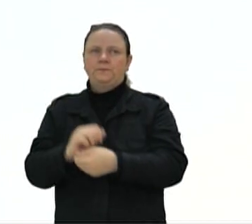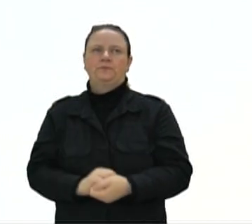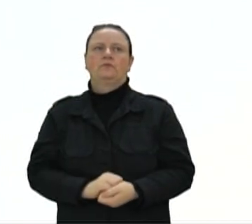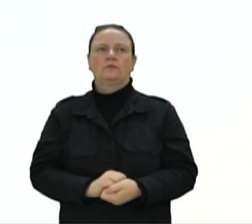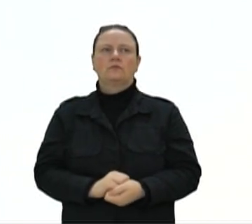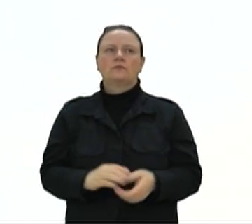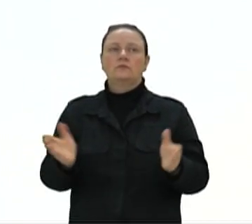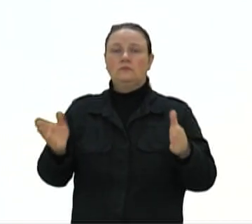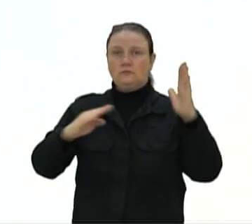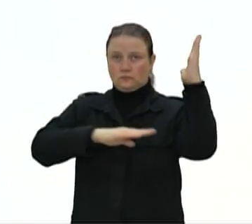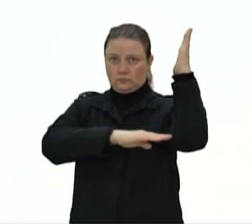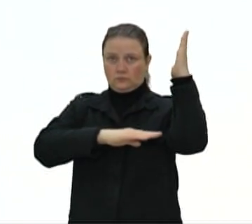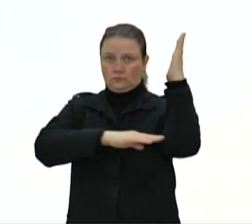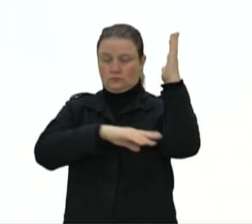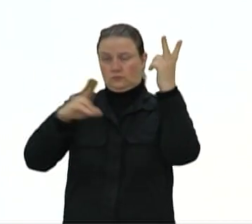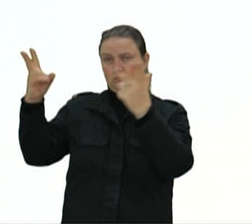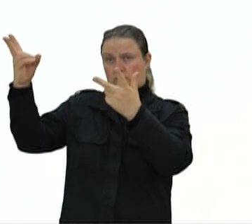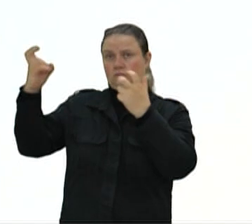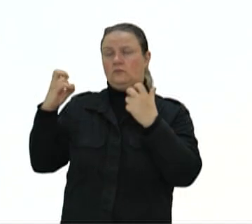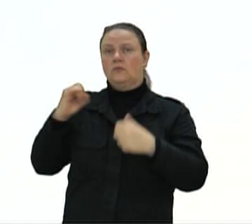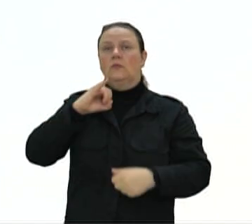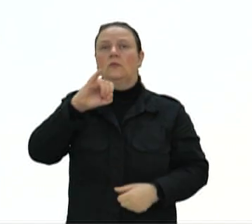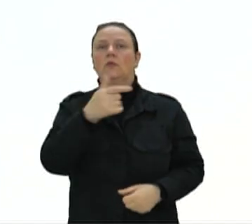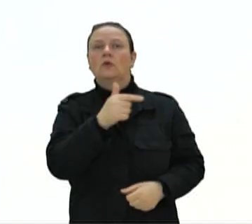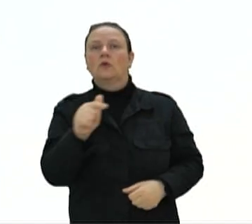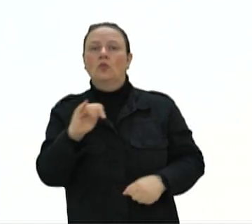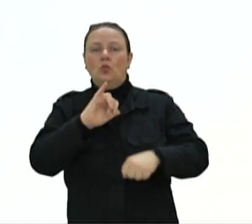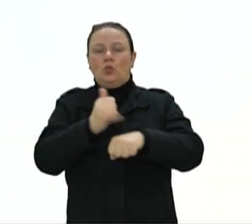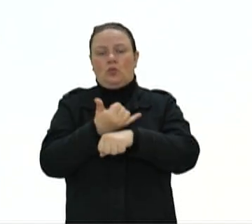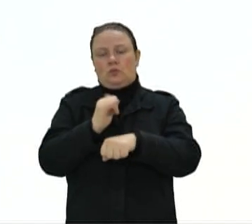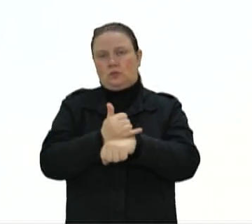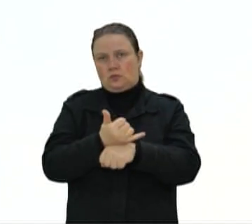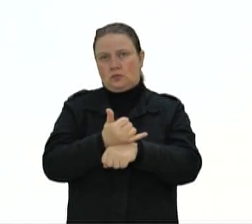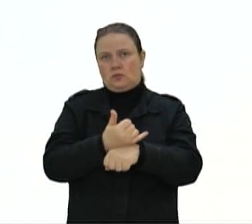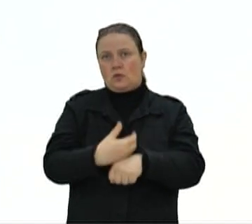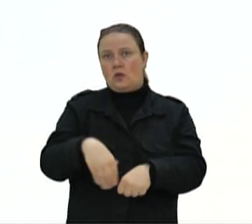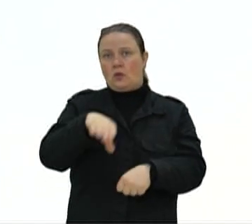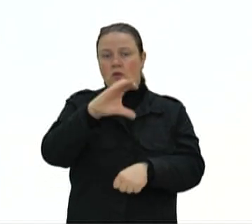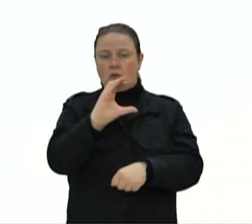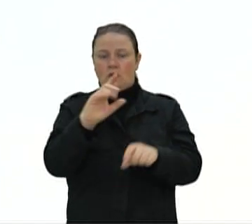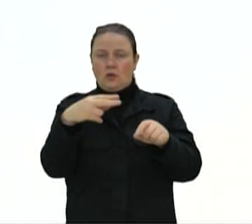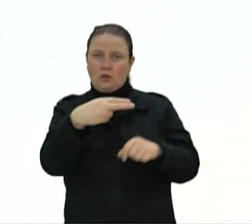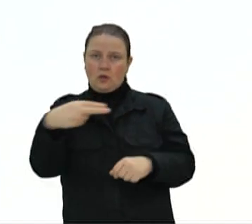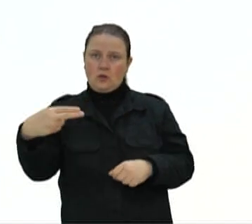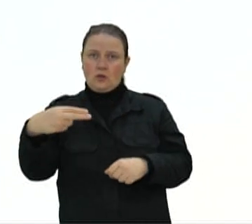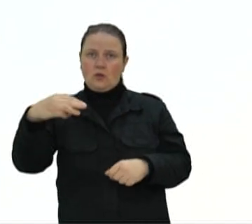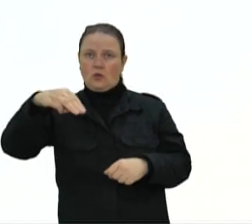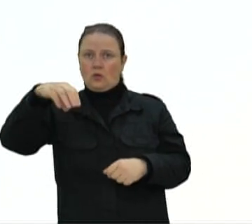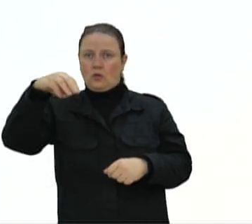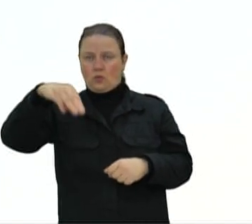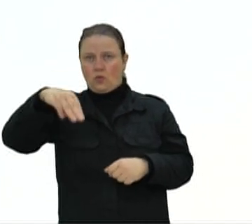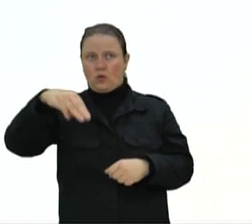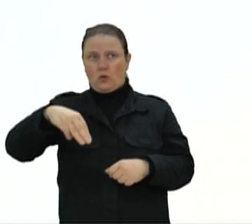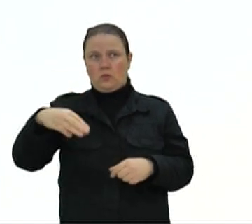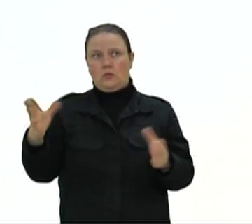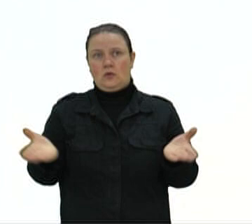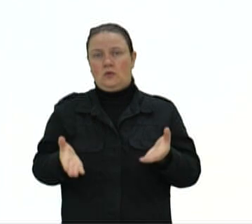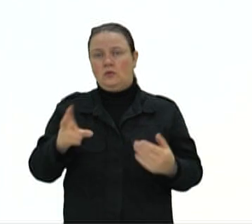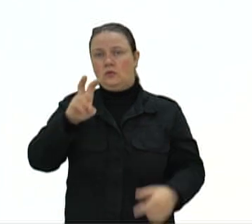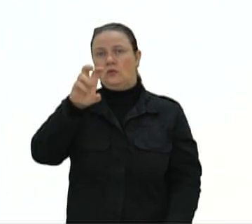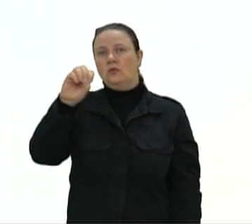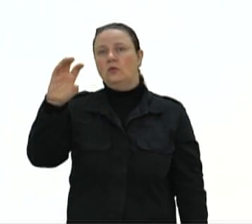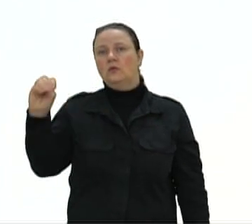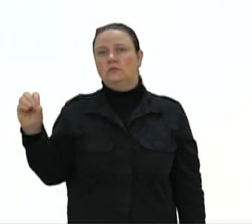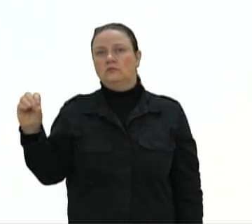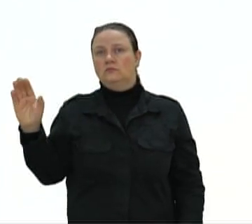o gráfico. Se não tiver juros, o capital é igual ao montante, que nesse caso aqui é o 500, tá certo?